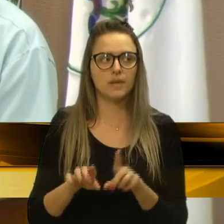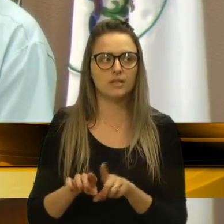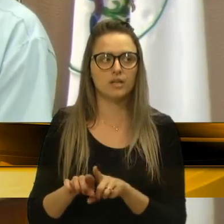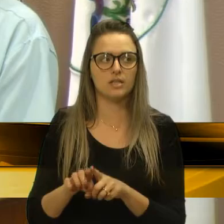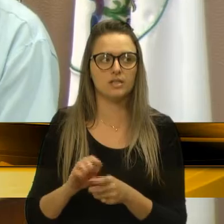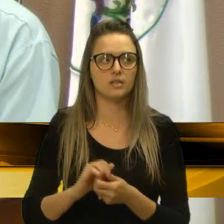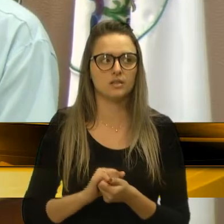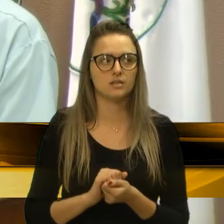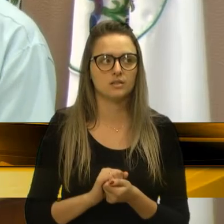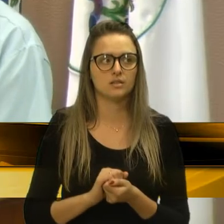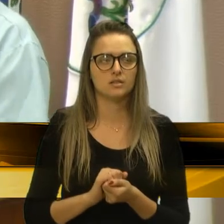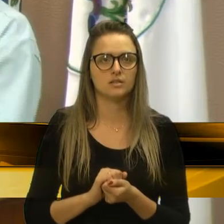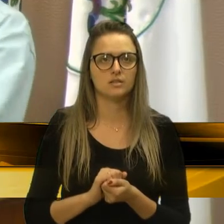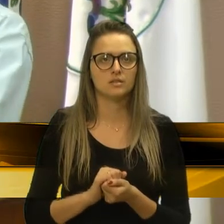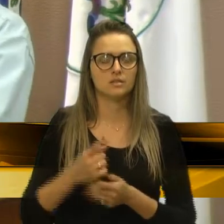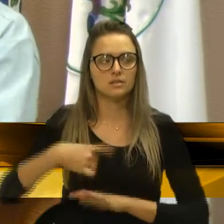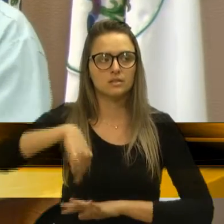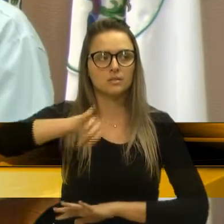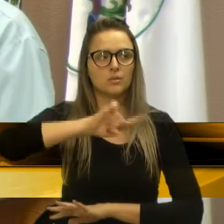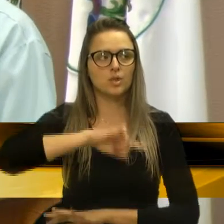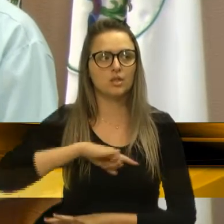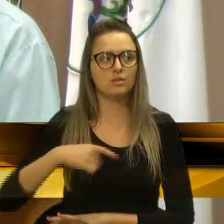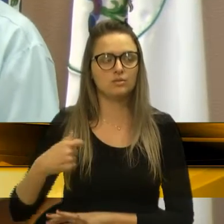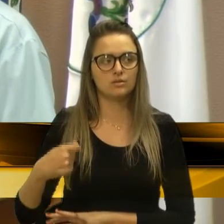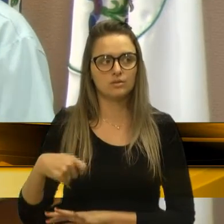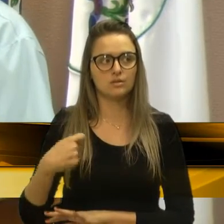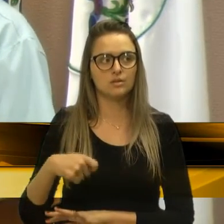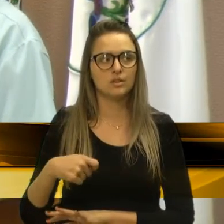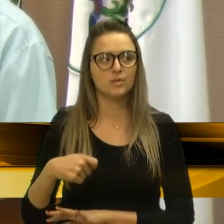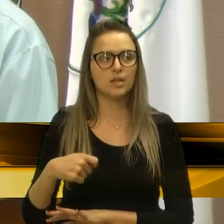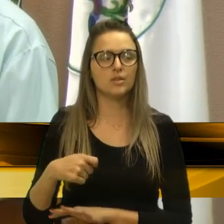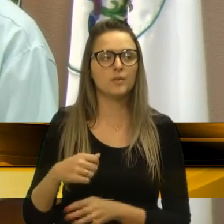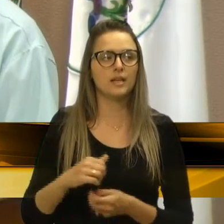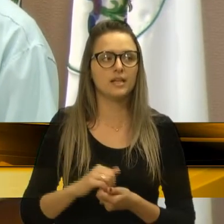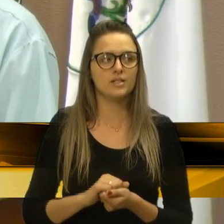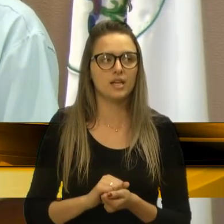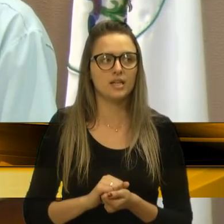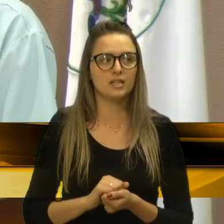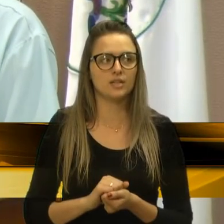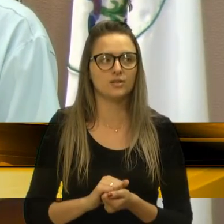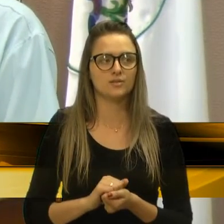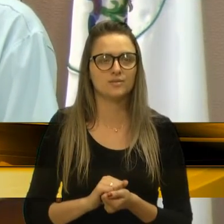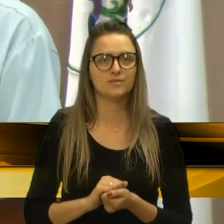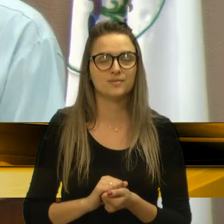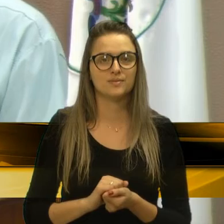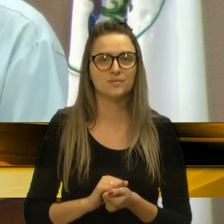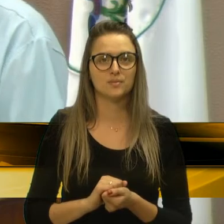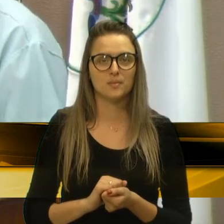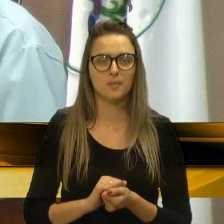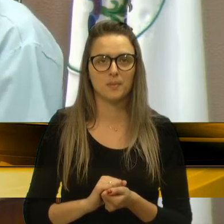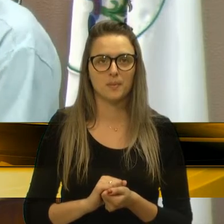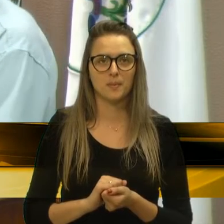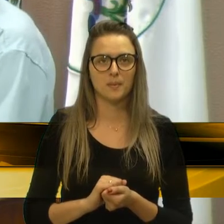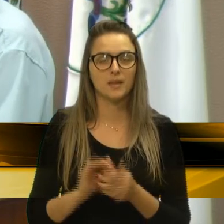cidade e nós precisamos cobrar firme e forte então